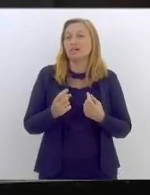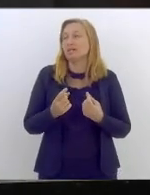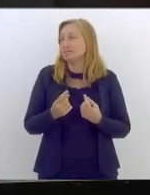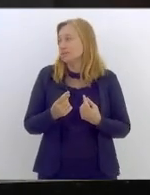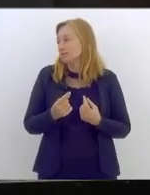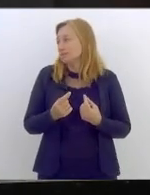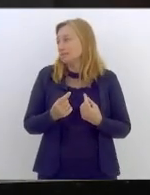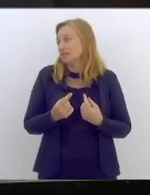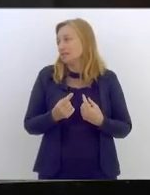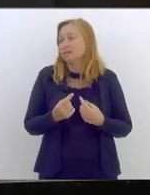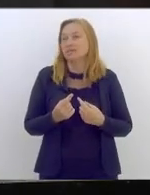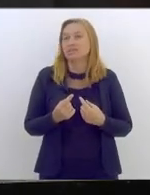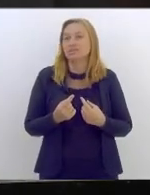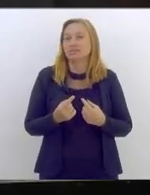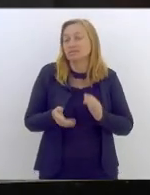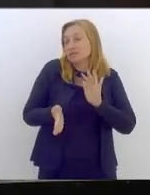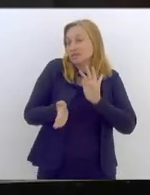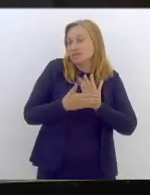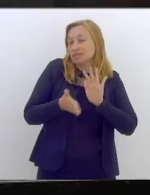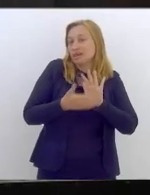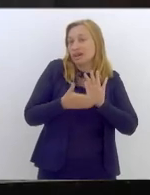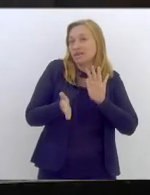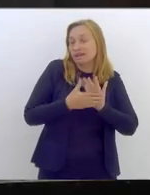essa proposta